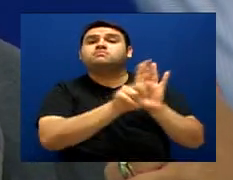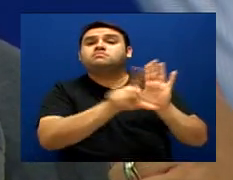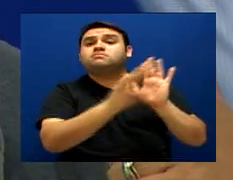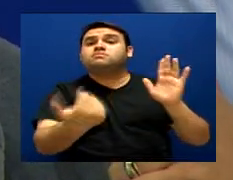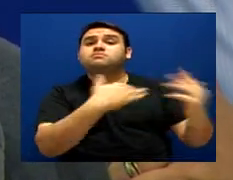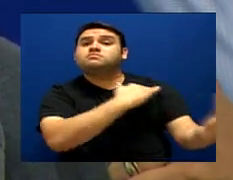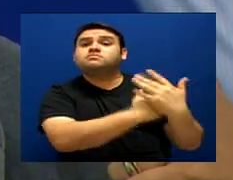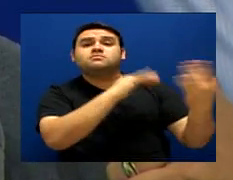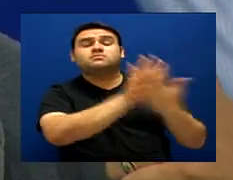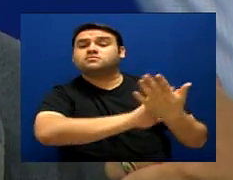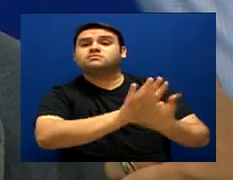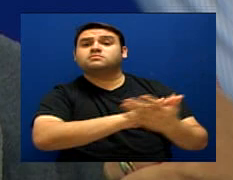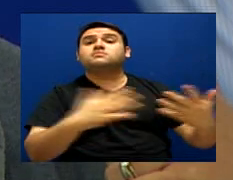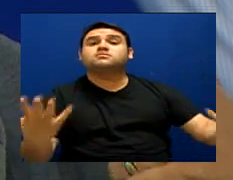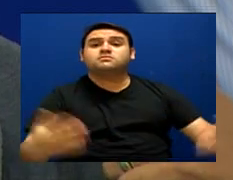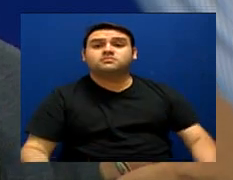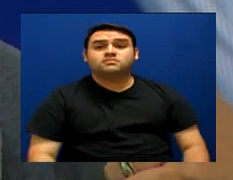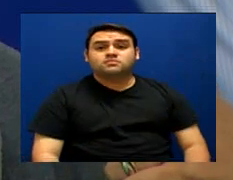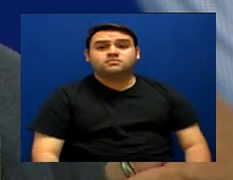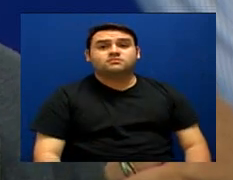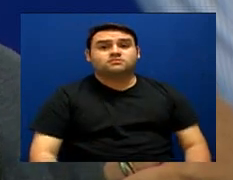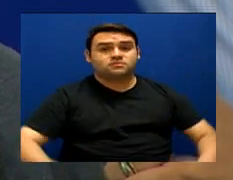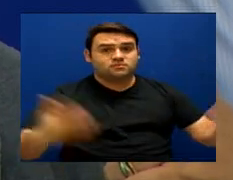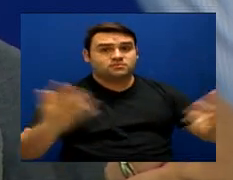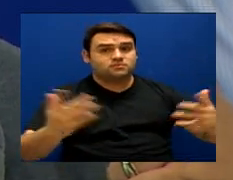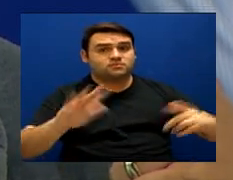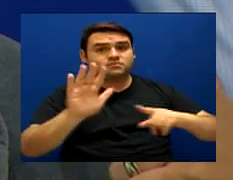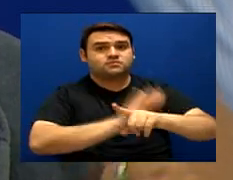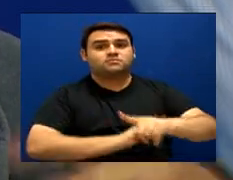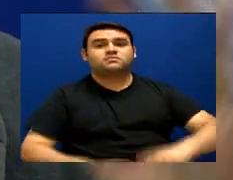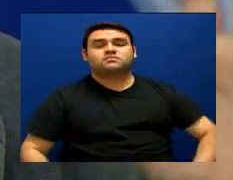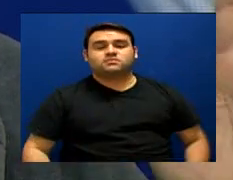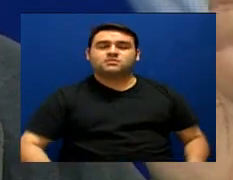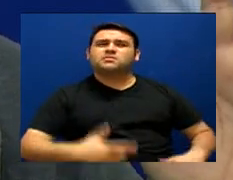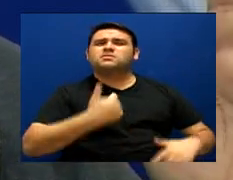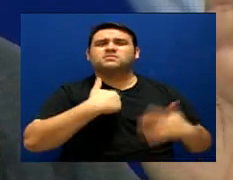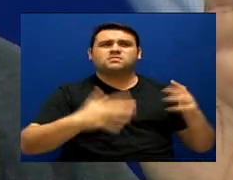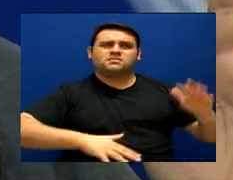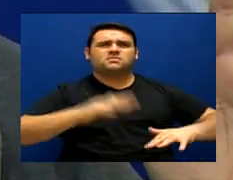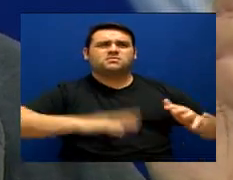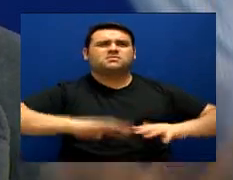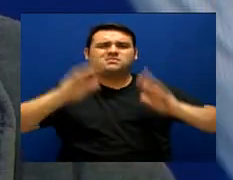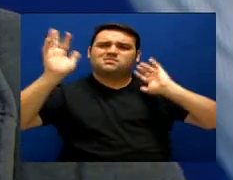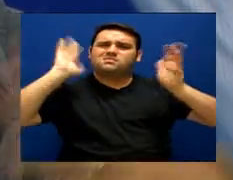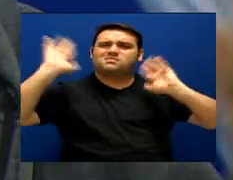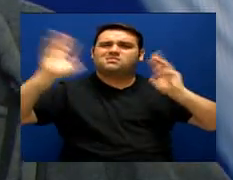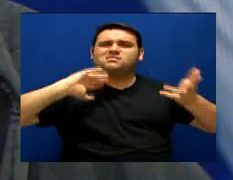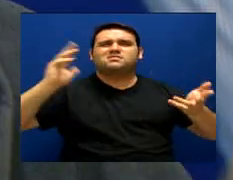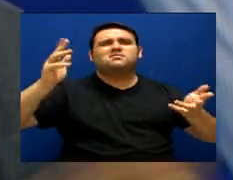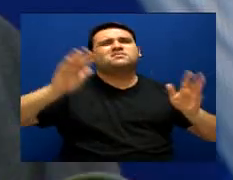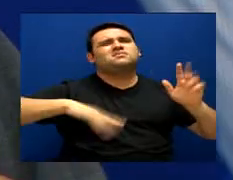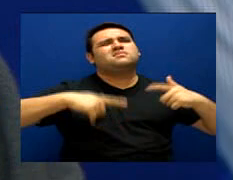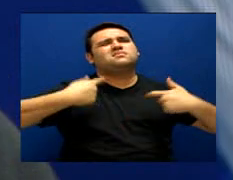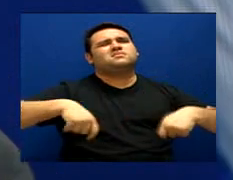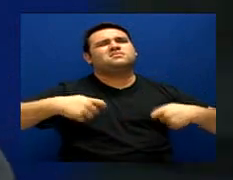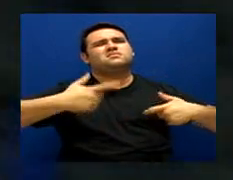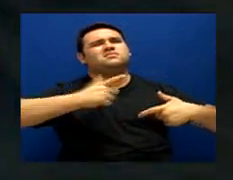que não nos protege? Né? Então, essa fica a pergunta. Eu fico, às vezes, pensando, será que tem que